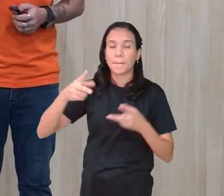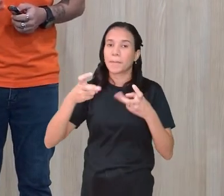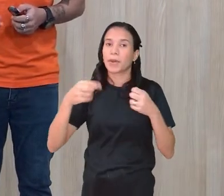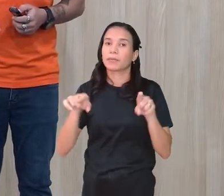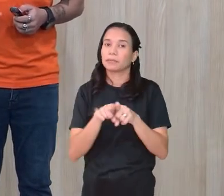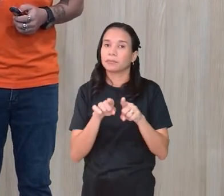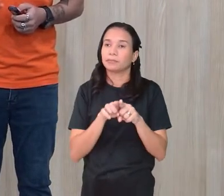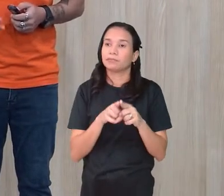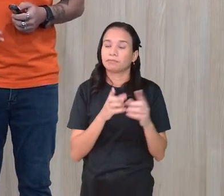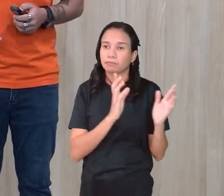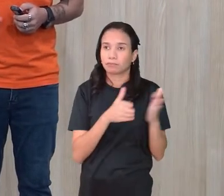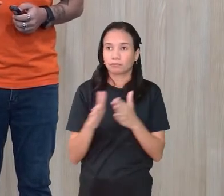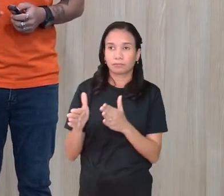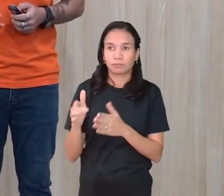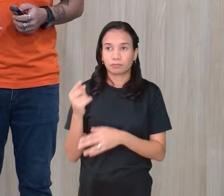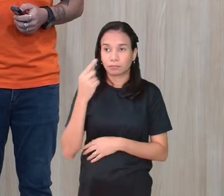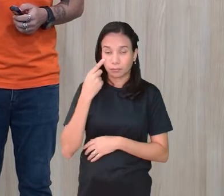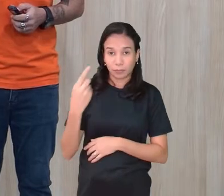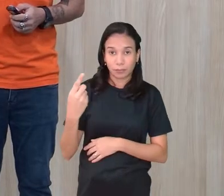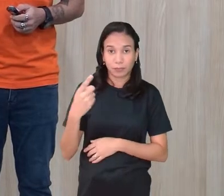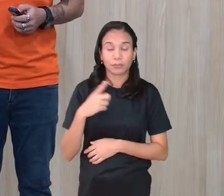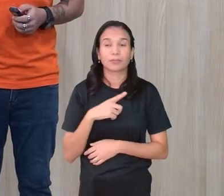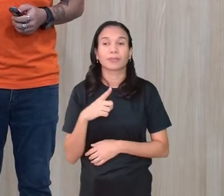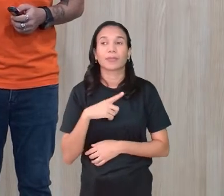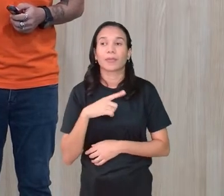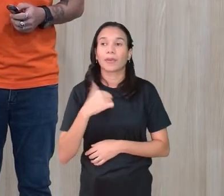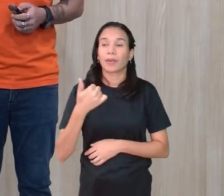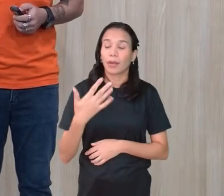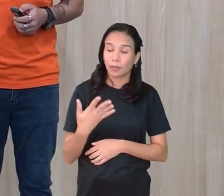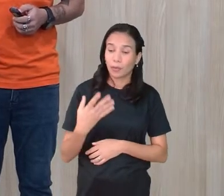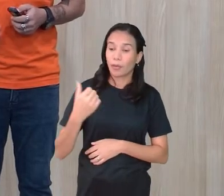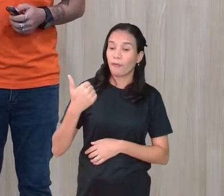esse padrão, né? Ou seja, chegando ali no resultado, ó, 7,